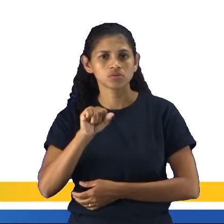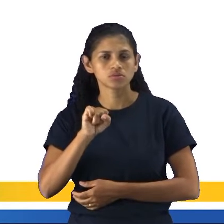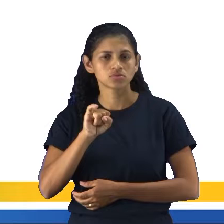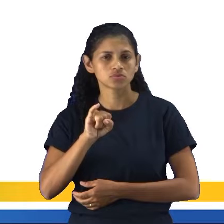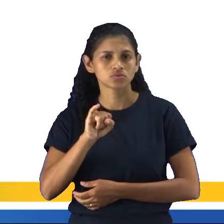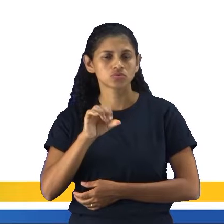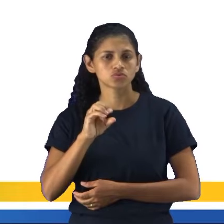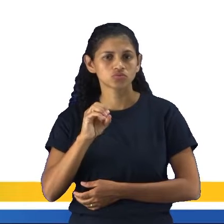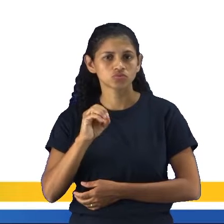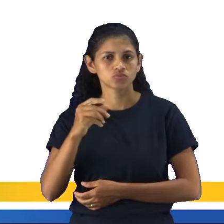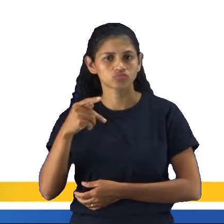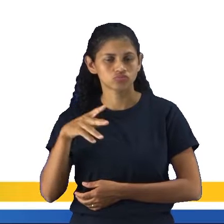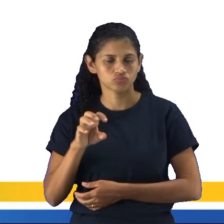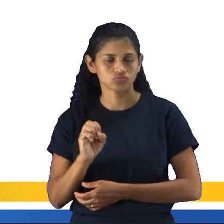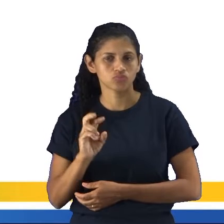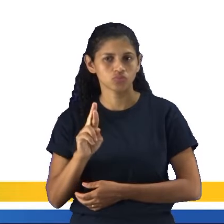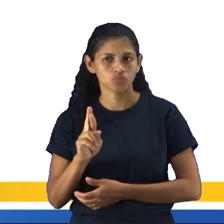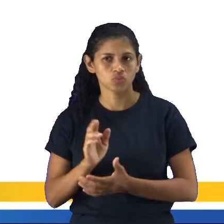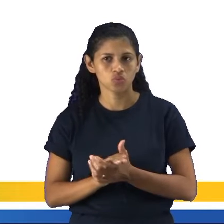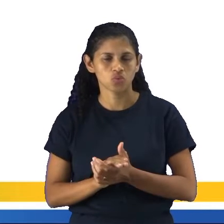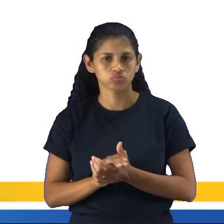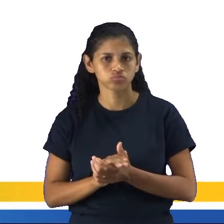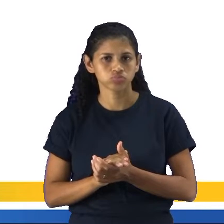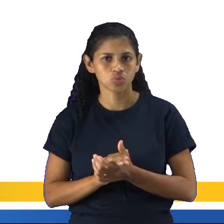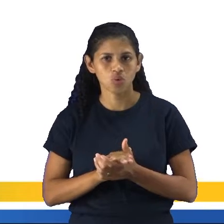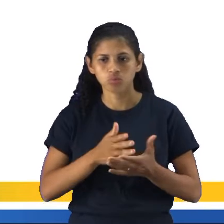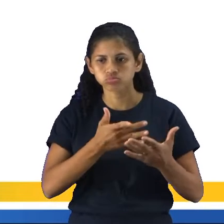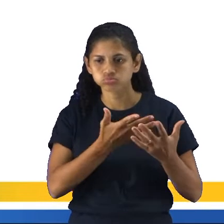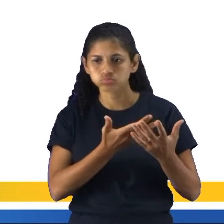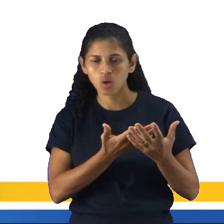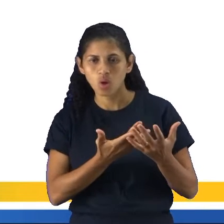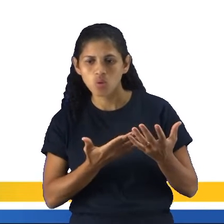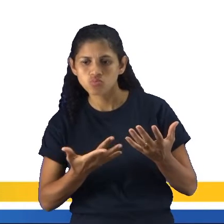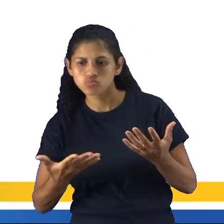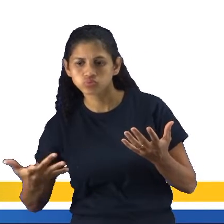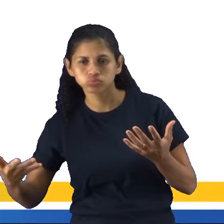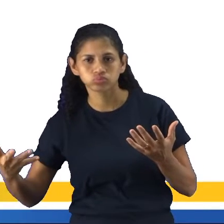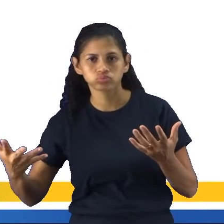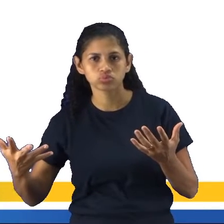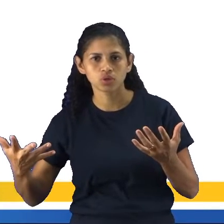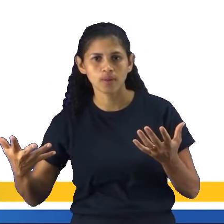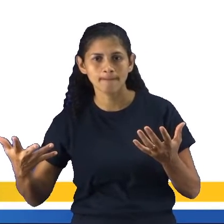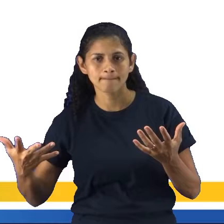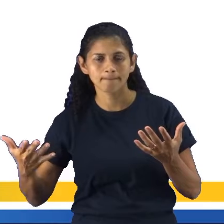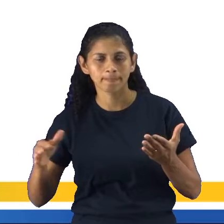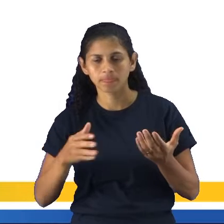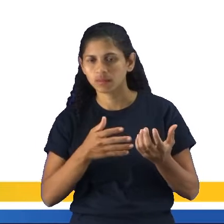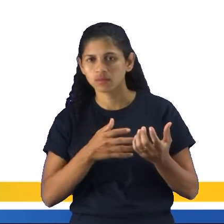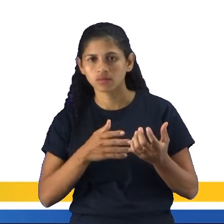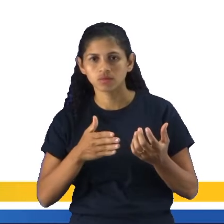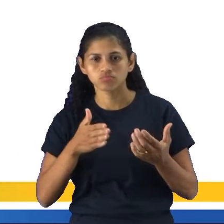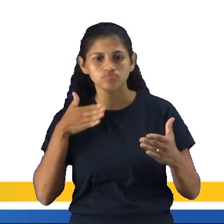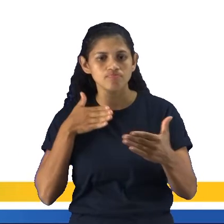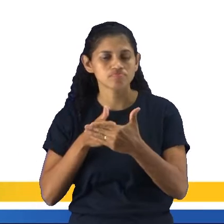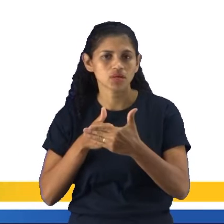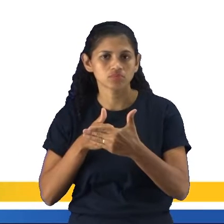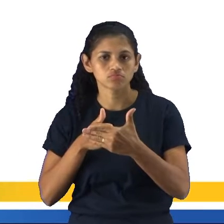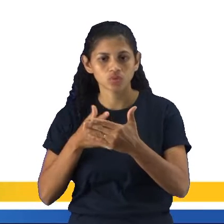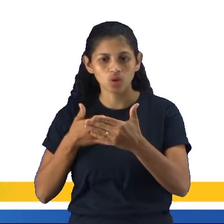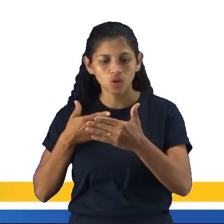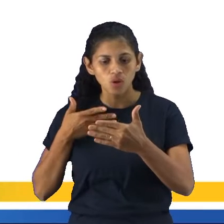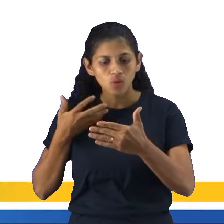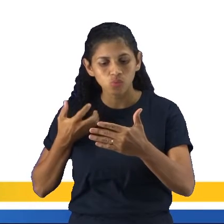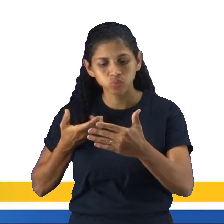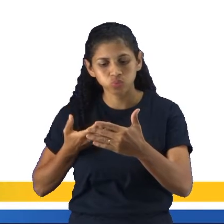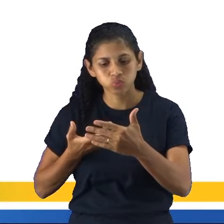ele não conduz essa temperatura térmica quente, ele não é conduzido, ele isola. Ou seja, se